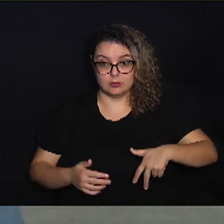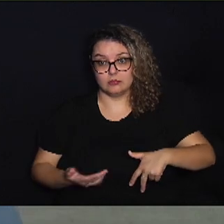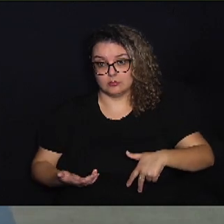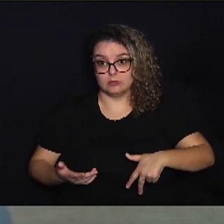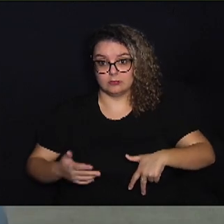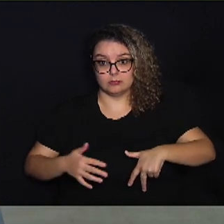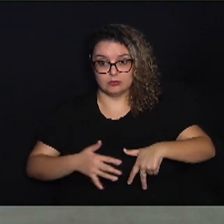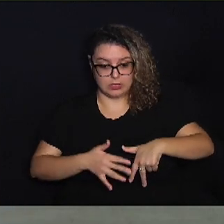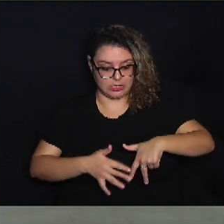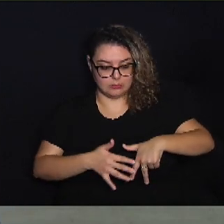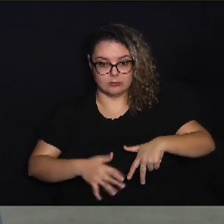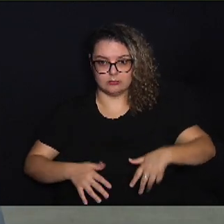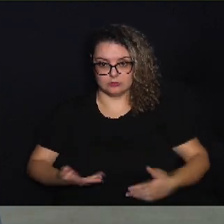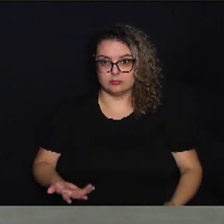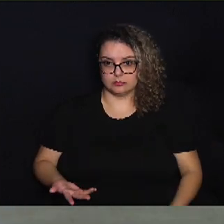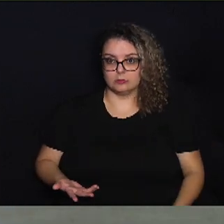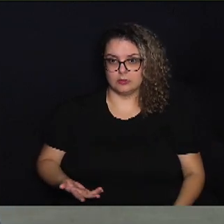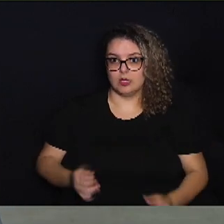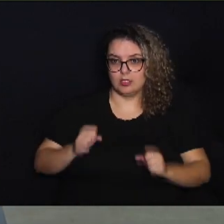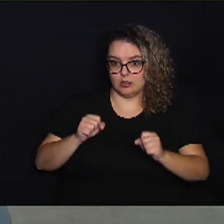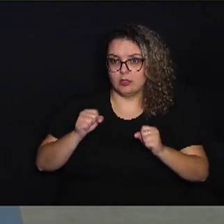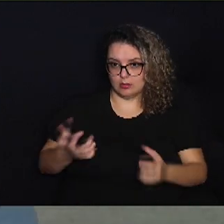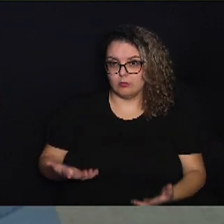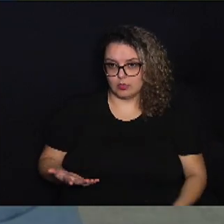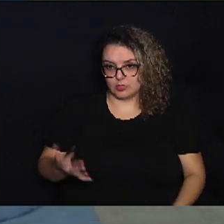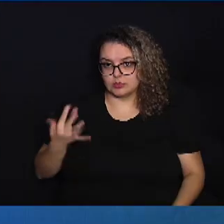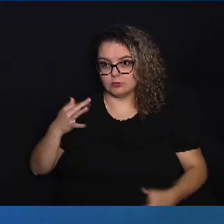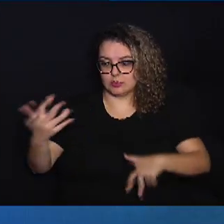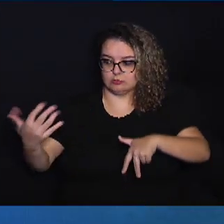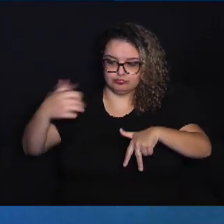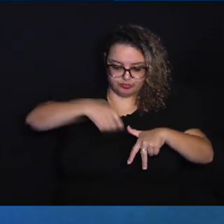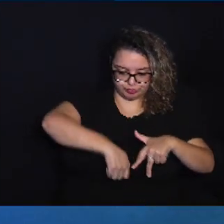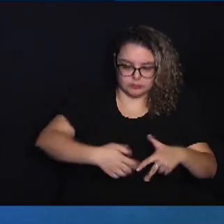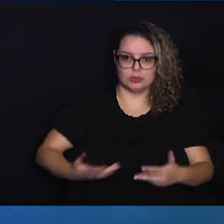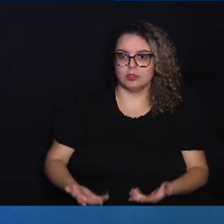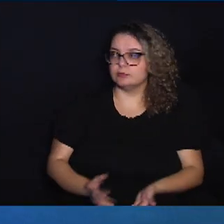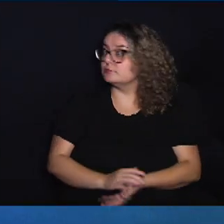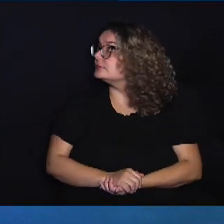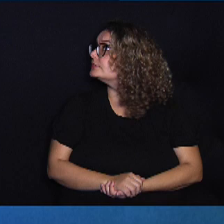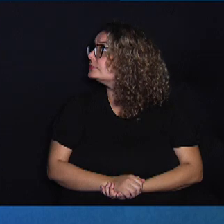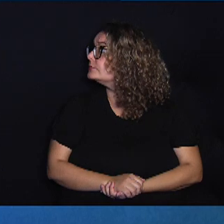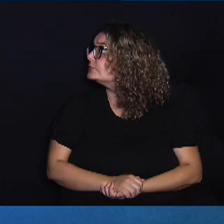podem praticamente serem lesionados pela queimadura.